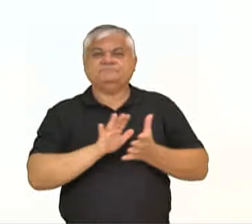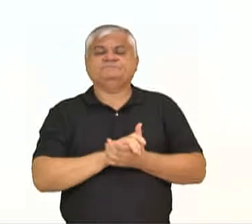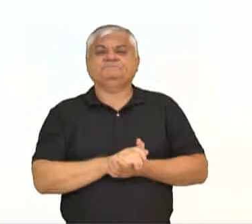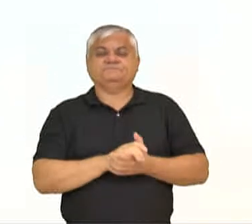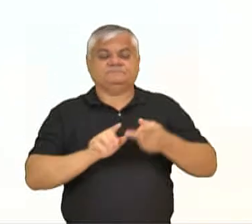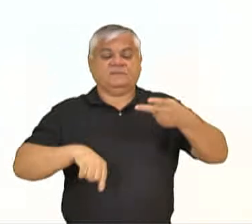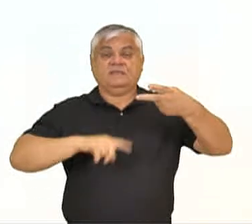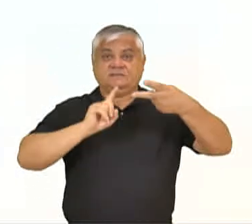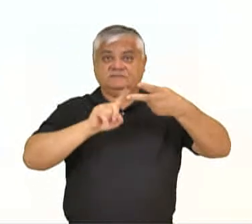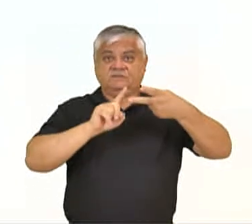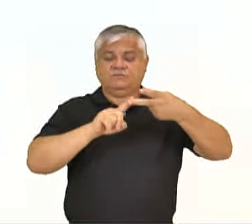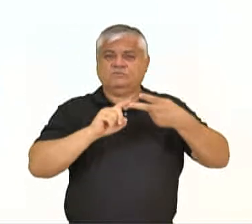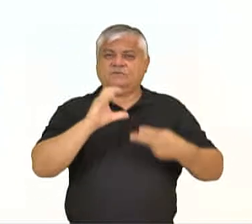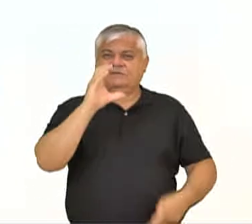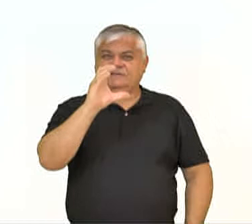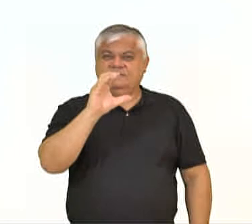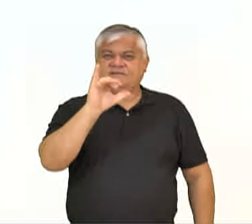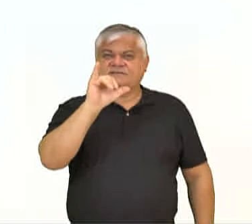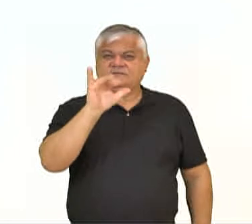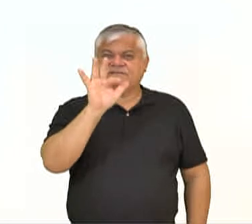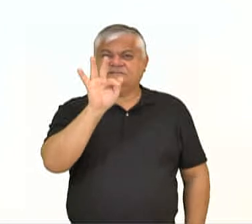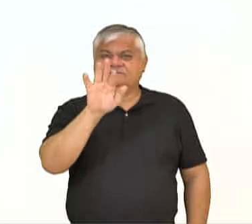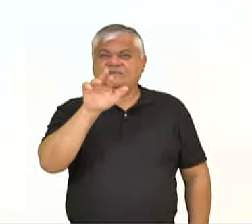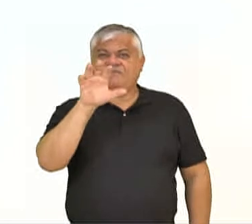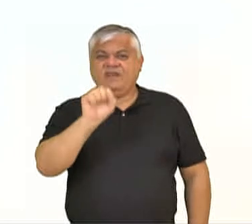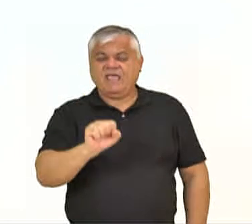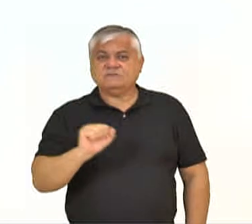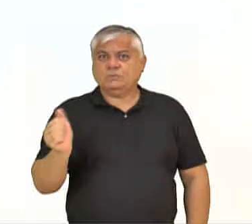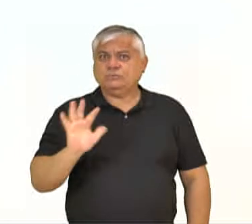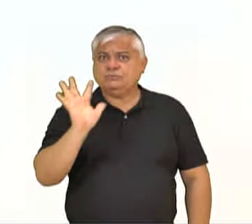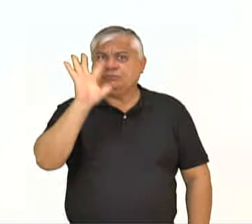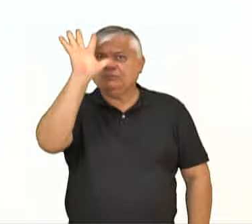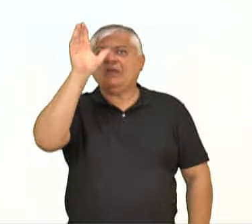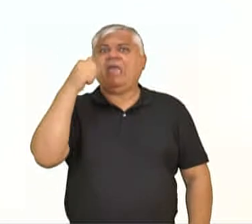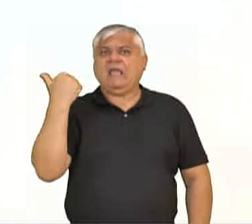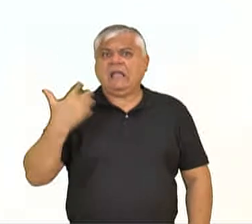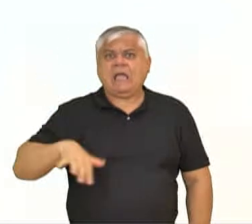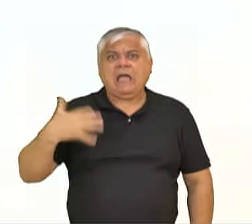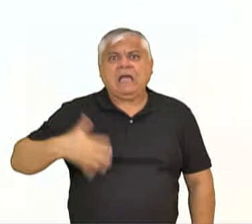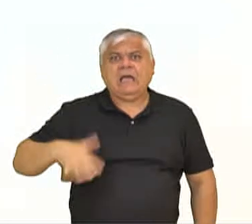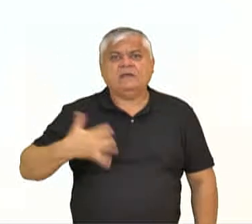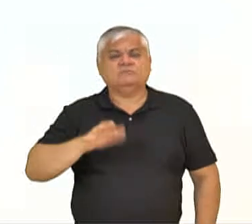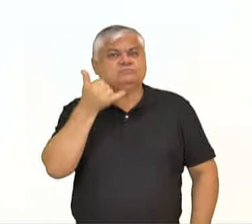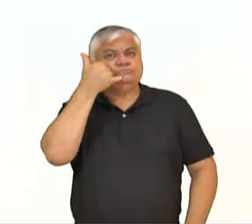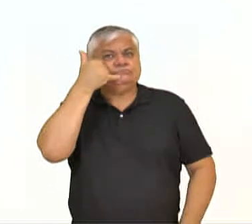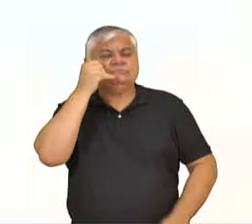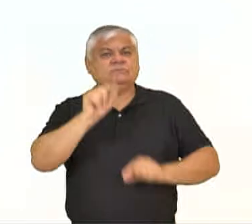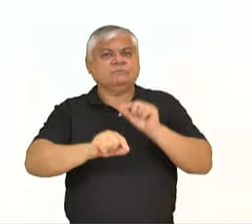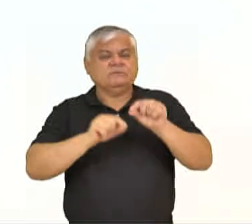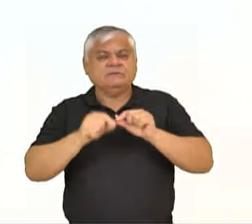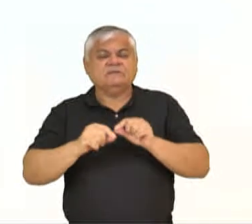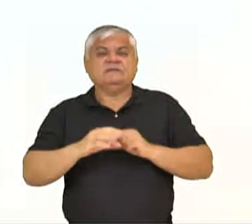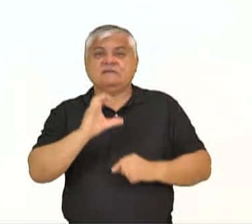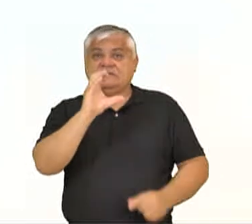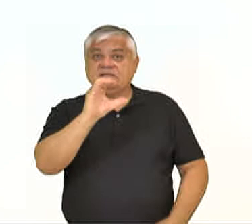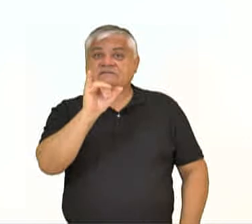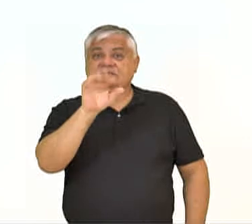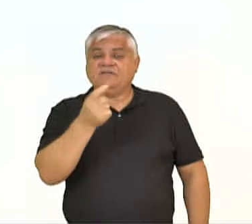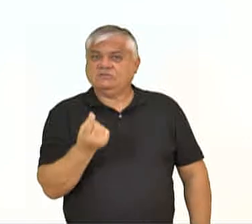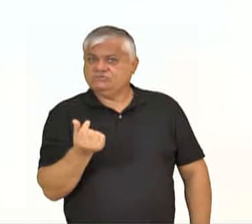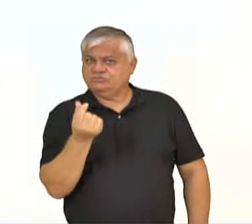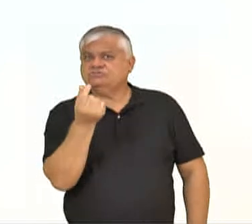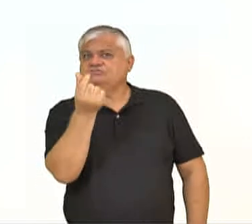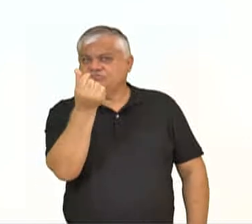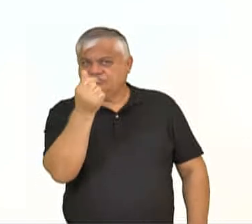expressão cifras incríveis, o personagem se refere ao valor alto da conta telefônica. Cifras tem a ver com dinheiro,